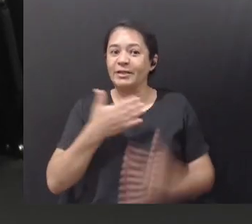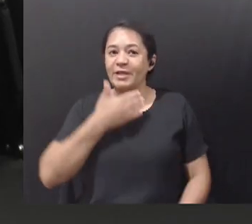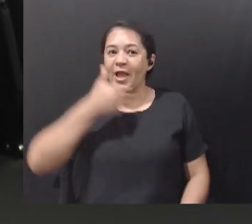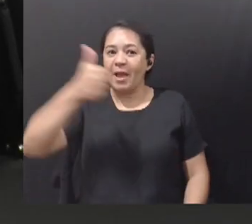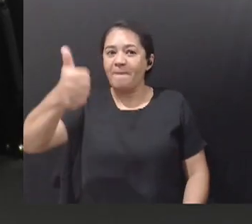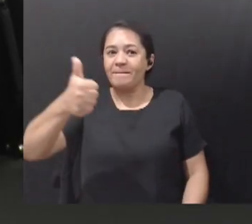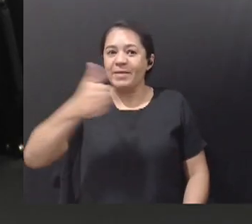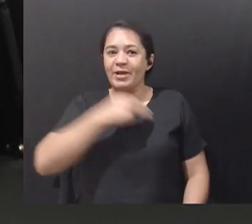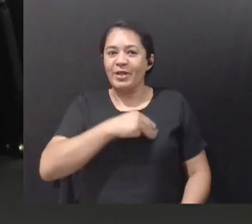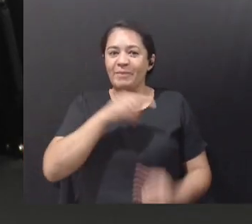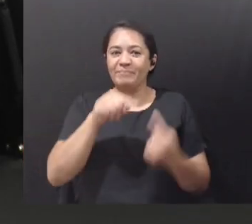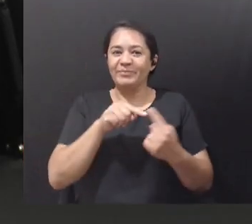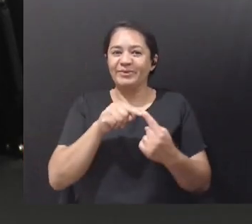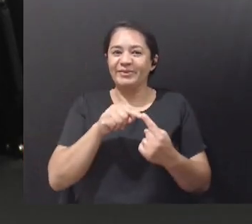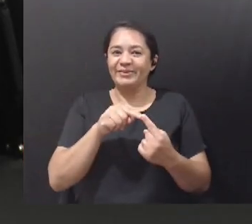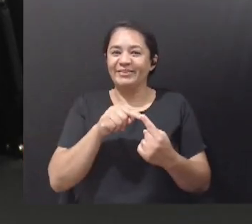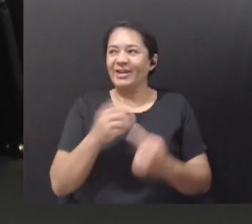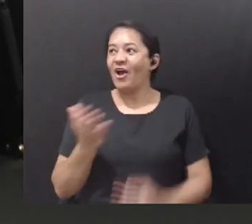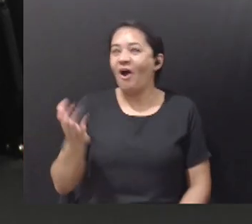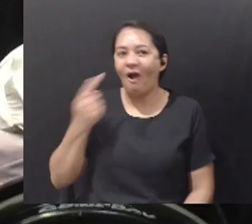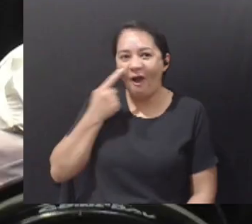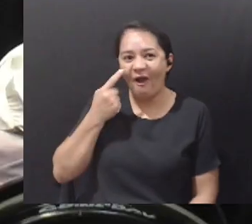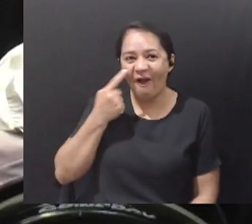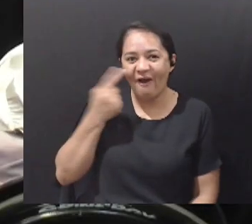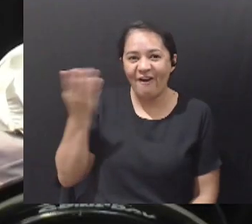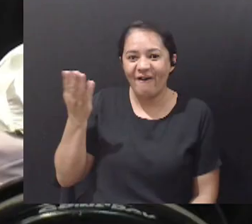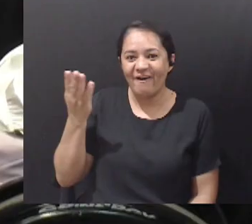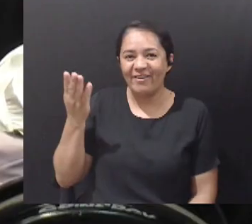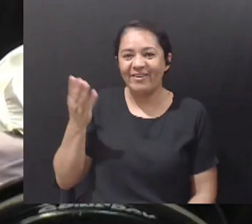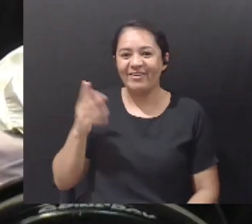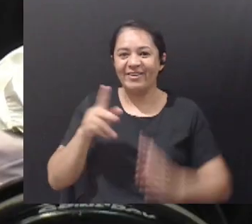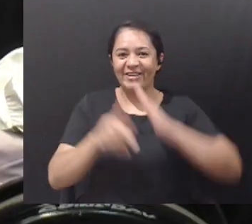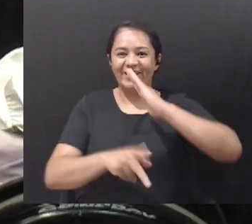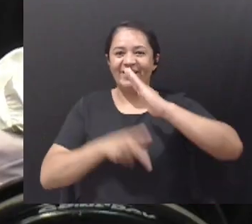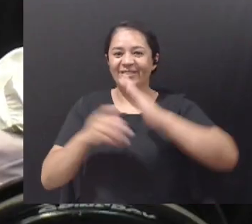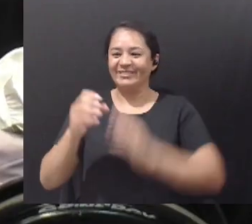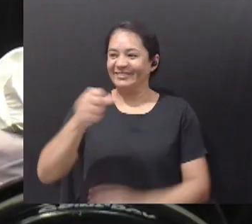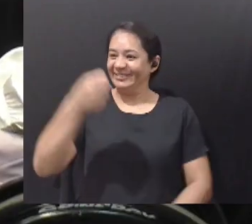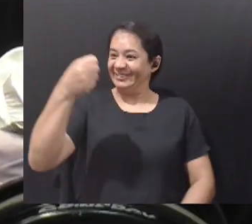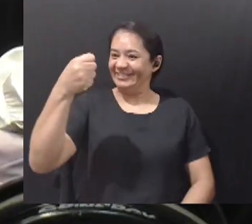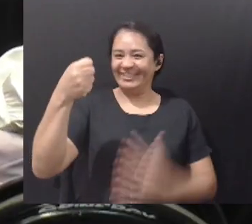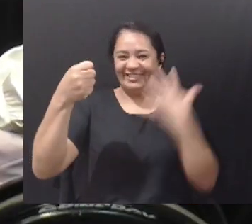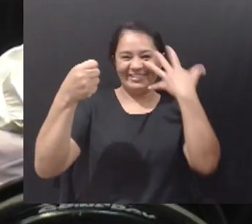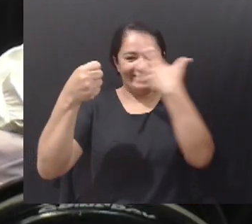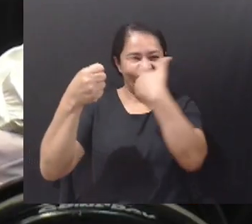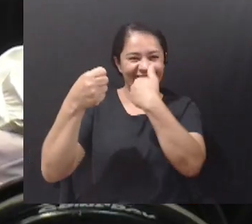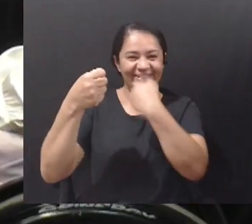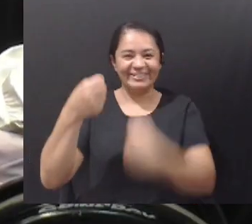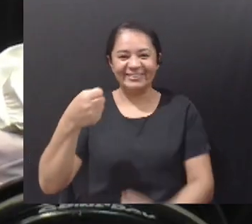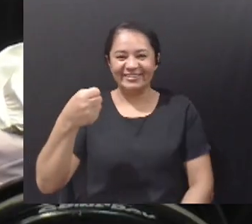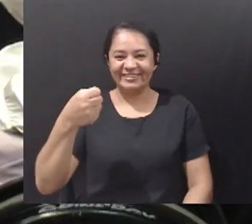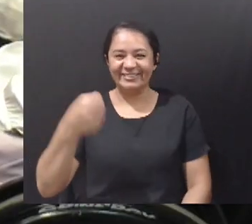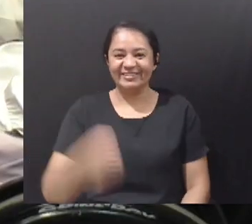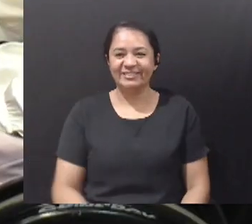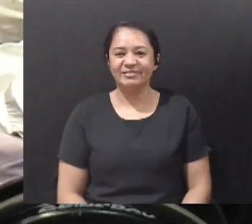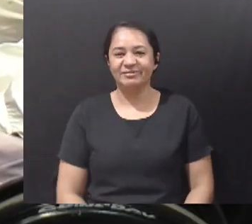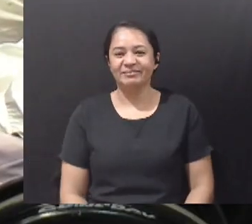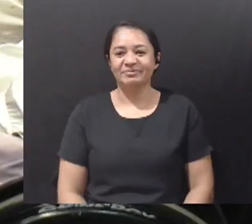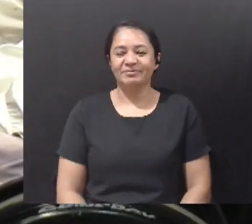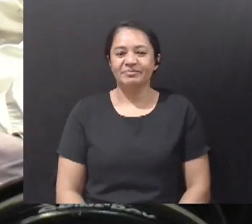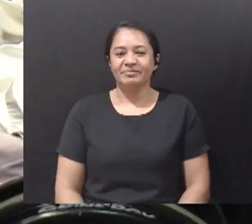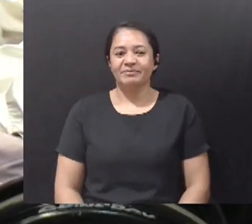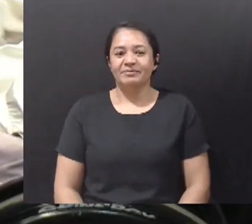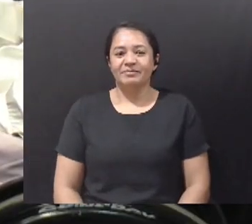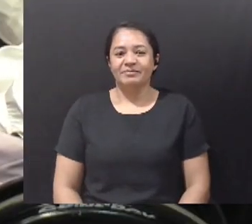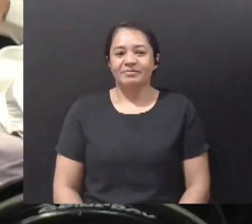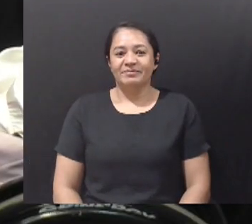uma... Olha aqui, na Casa do Povo, a caneca na Casa do Povo, isso mesmo. E aí, Célia, veio